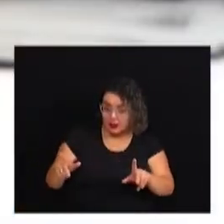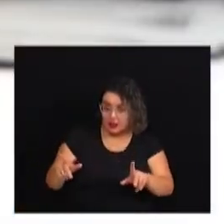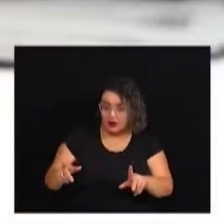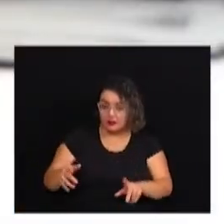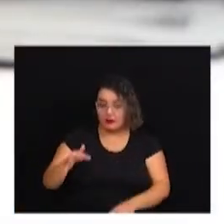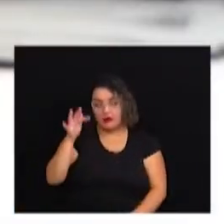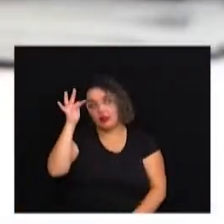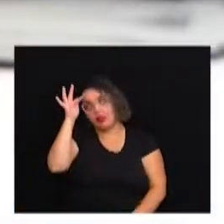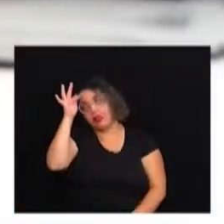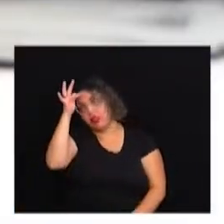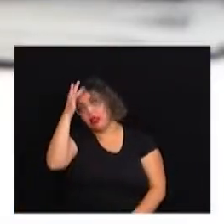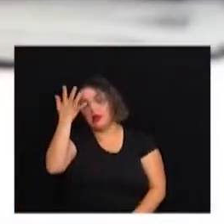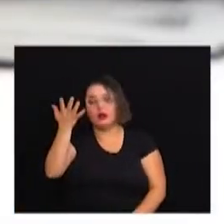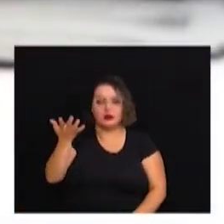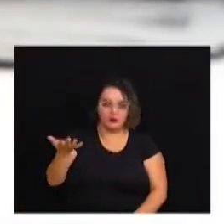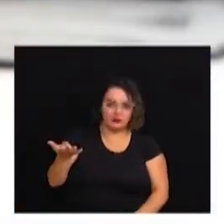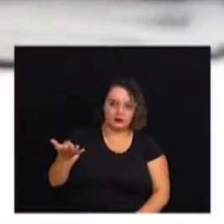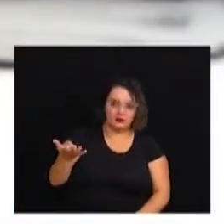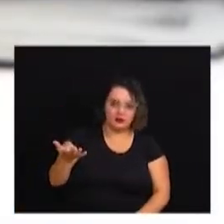do desligado para o